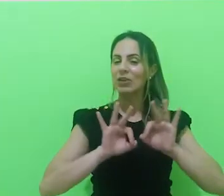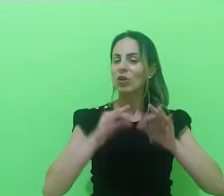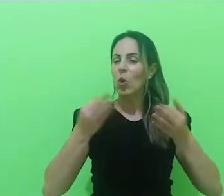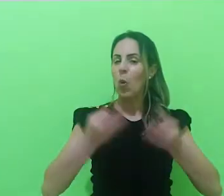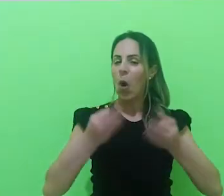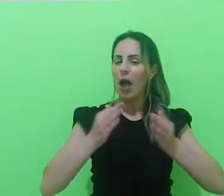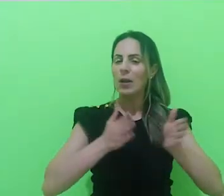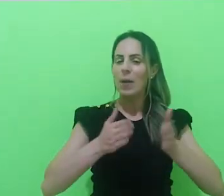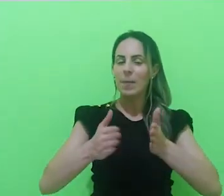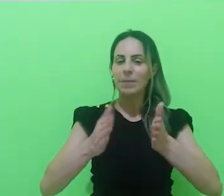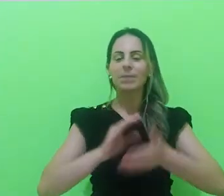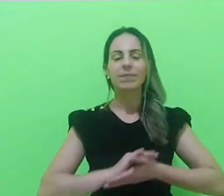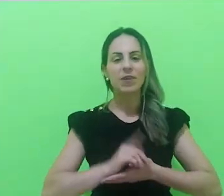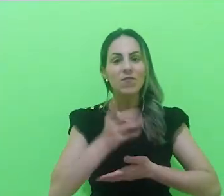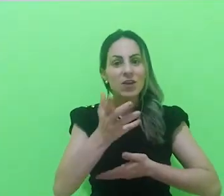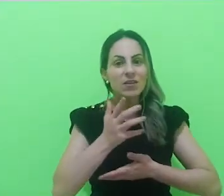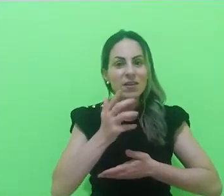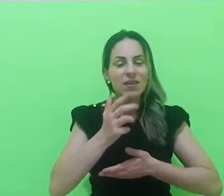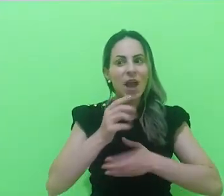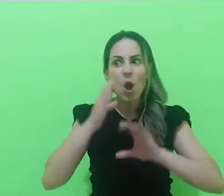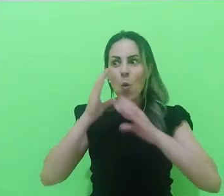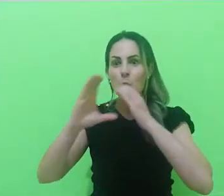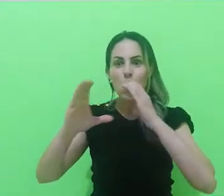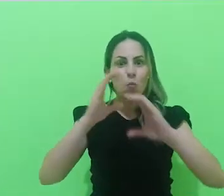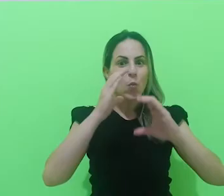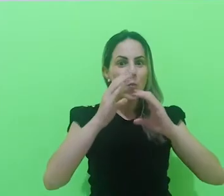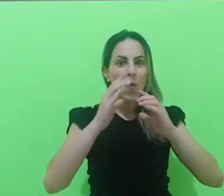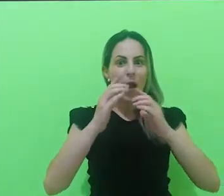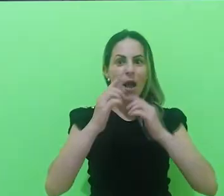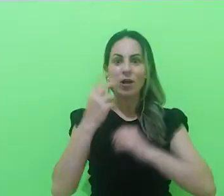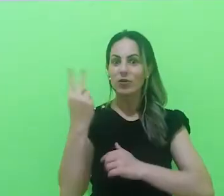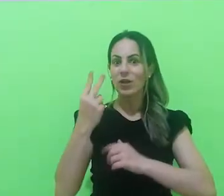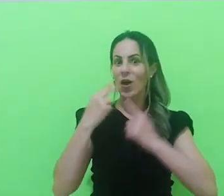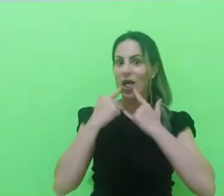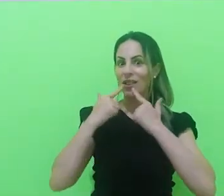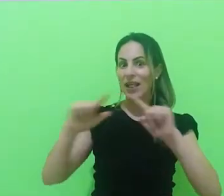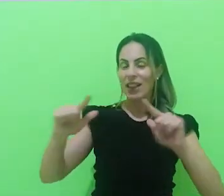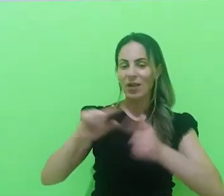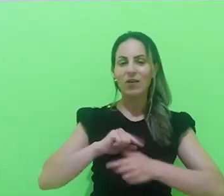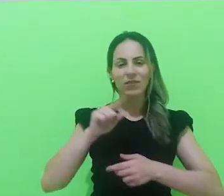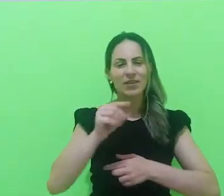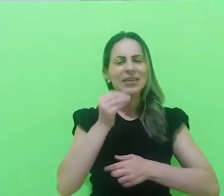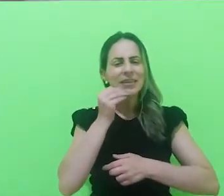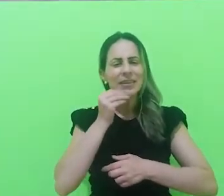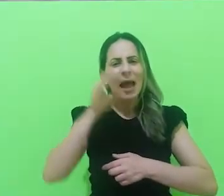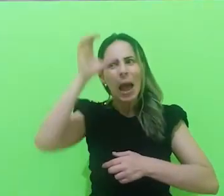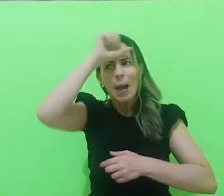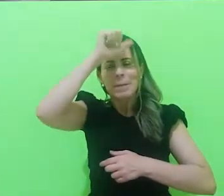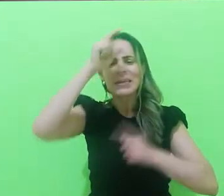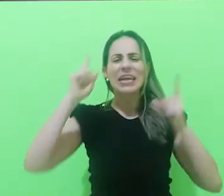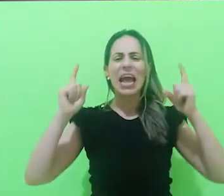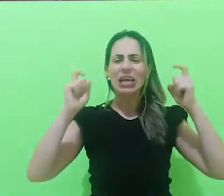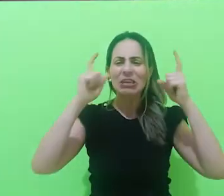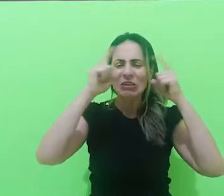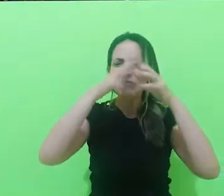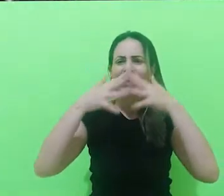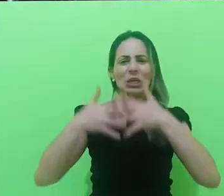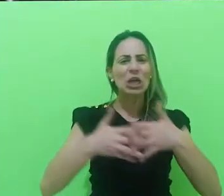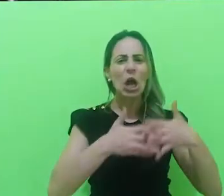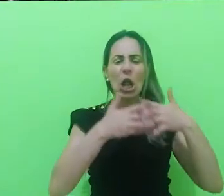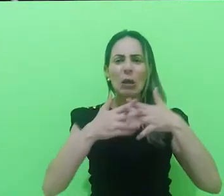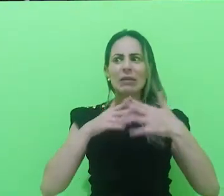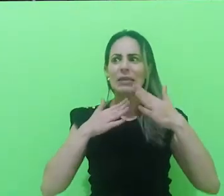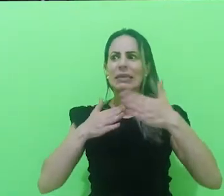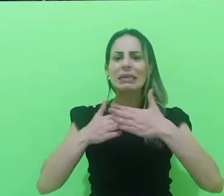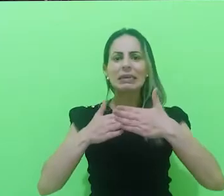essa caminhada. Quer fluência definitiva no segundo idioma? Já tentou aprender, mas sempre foi difícil, complexo e você